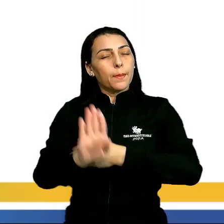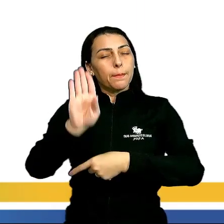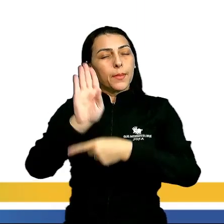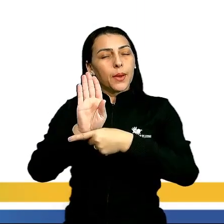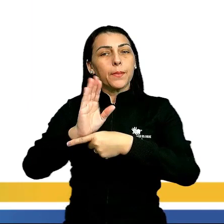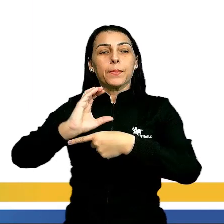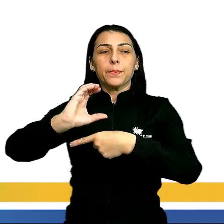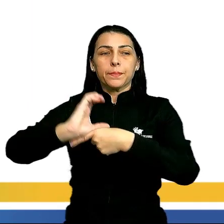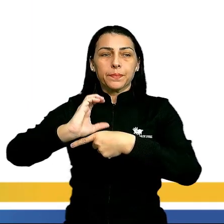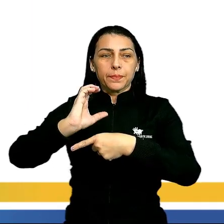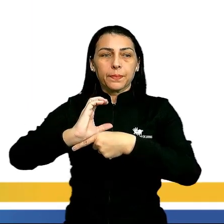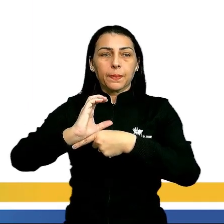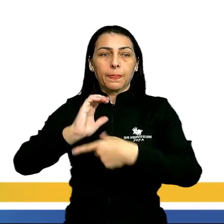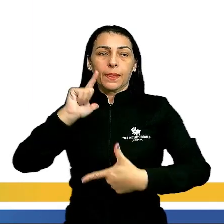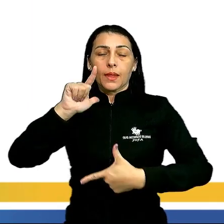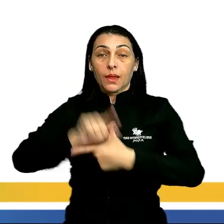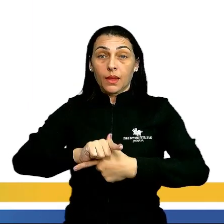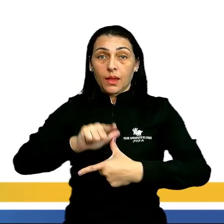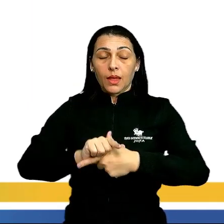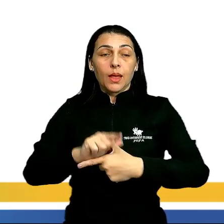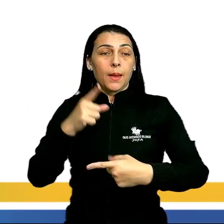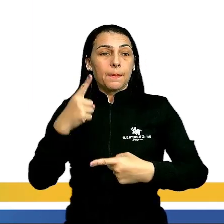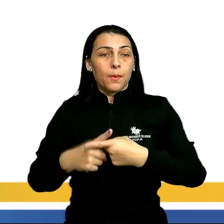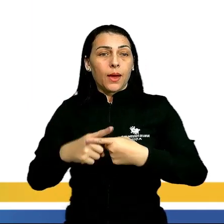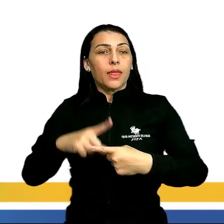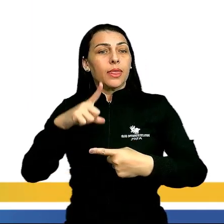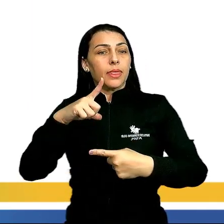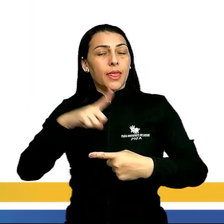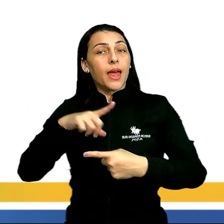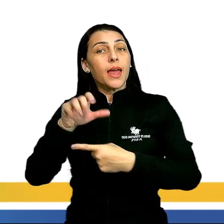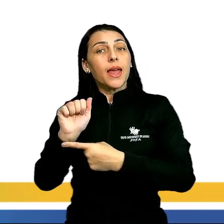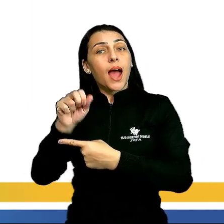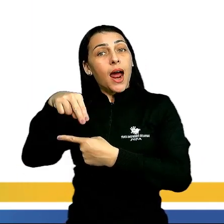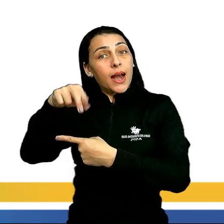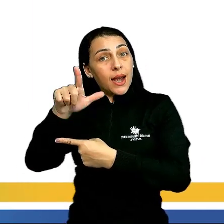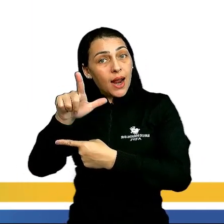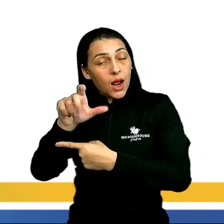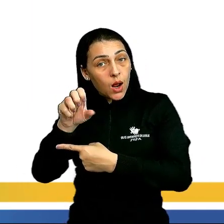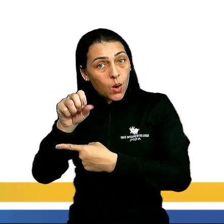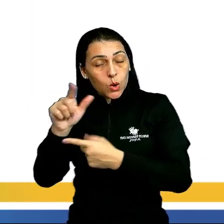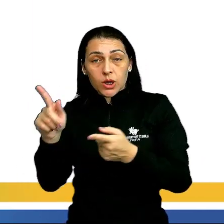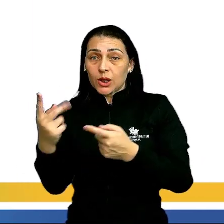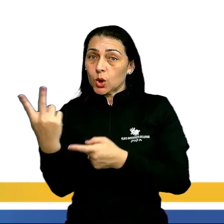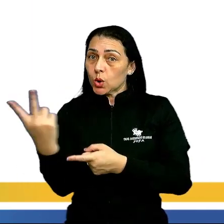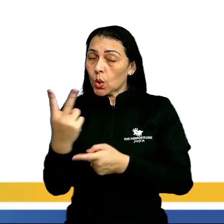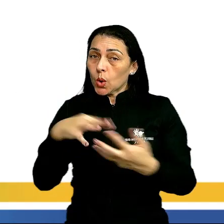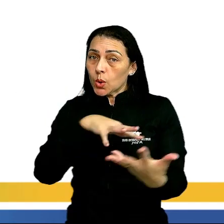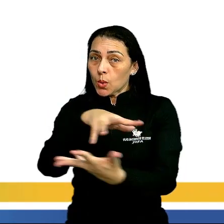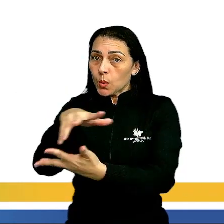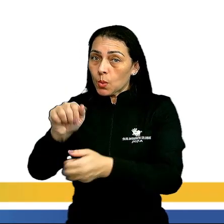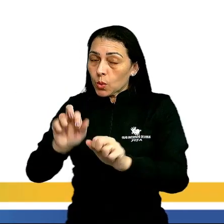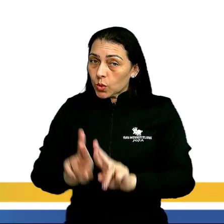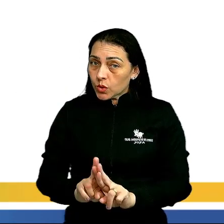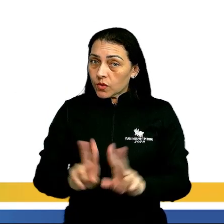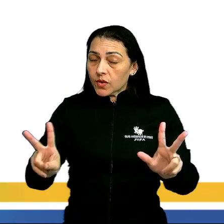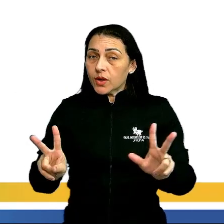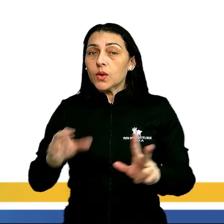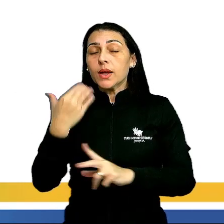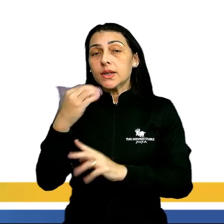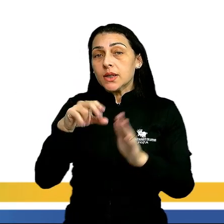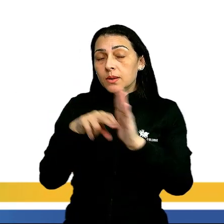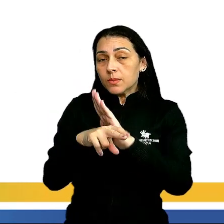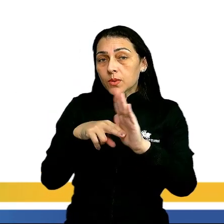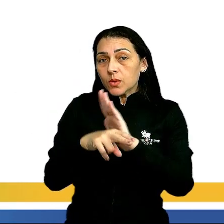B. Letra C, metalinguística, porque há uma analogia entre dois mundos distintos, o das